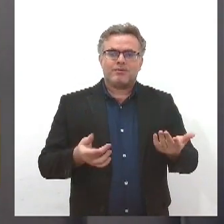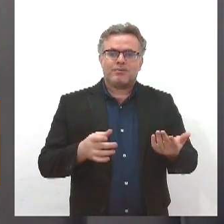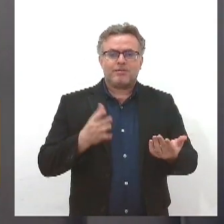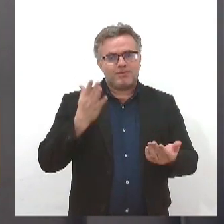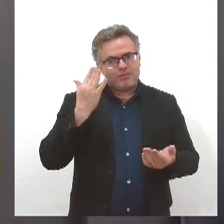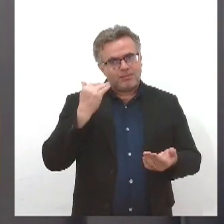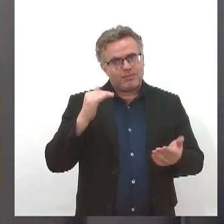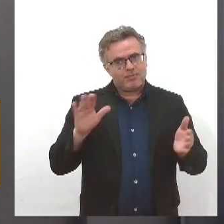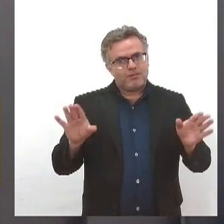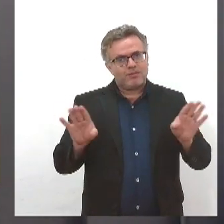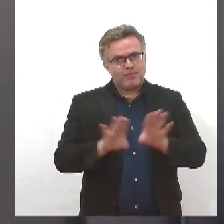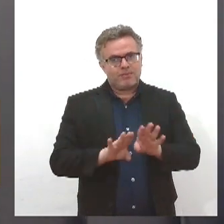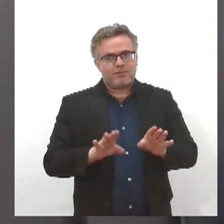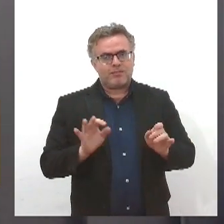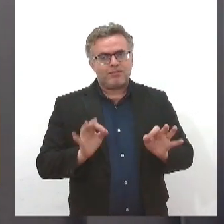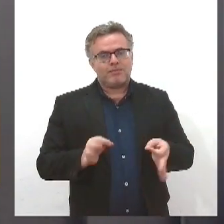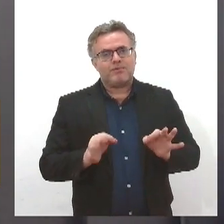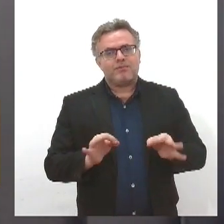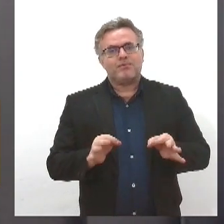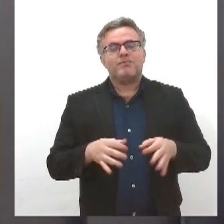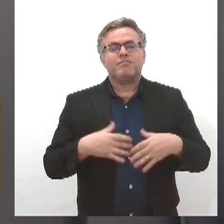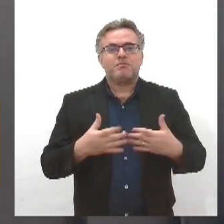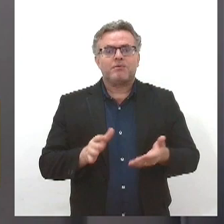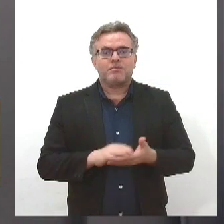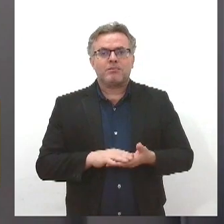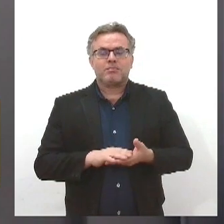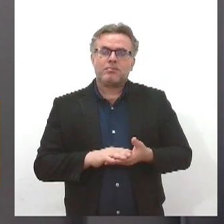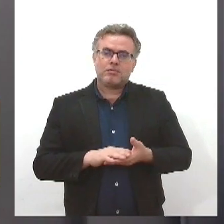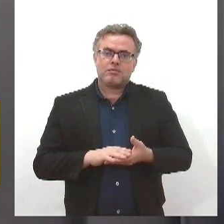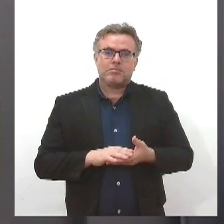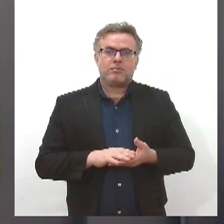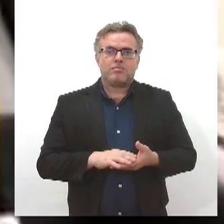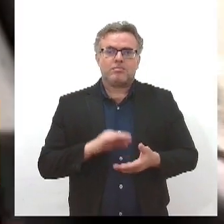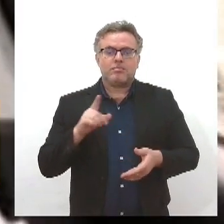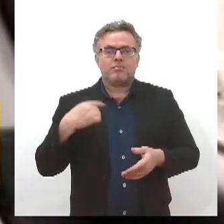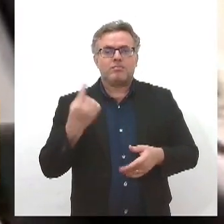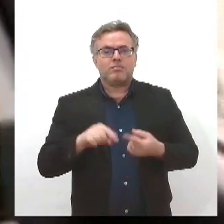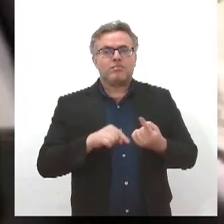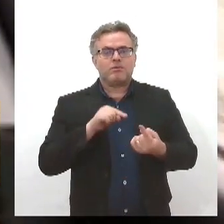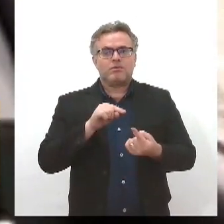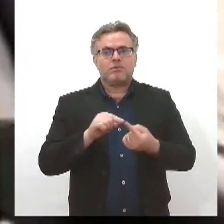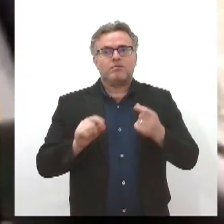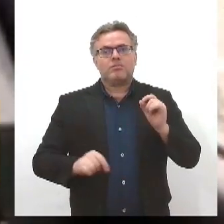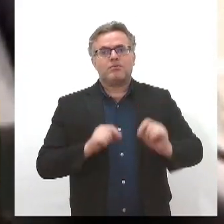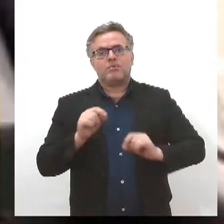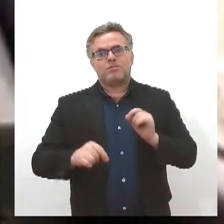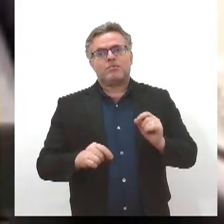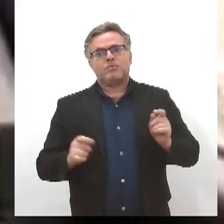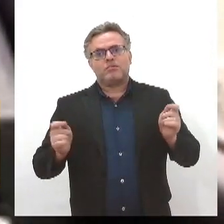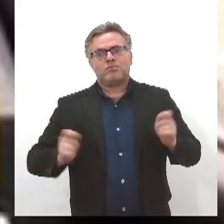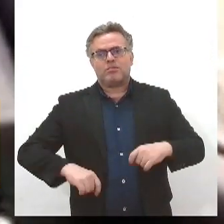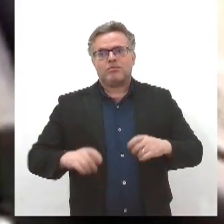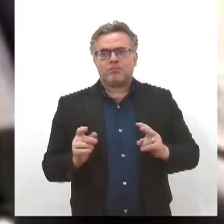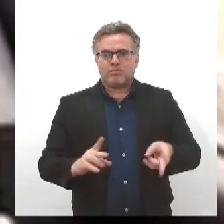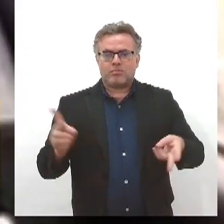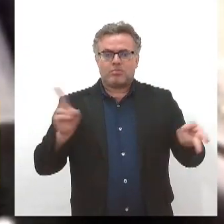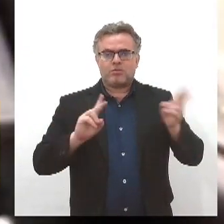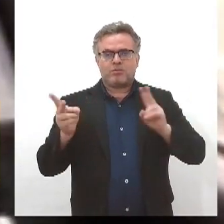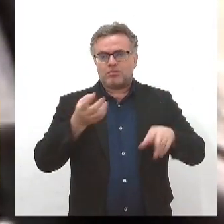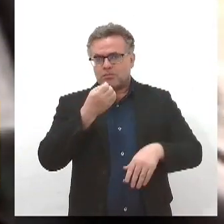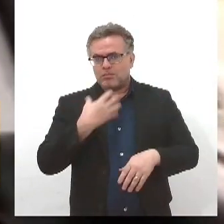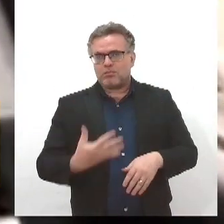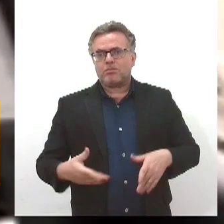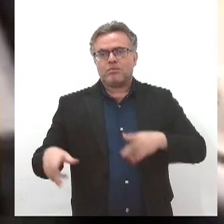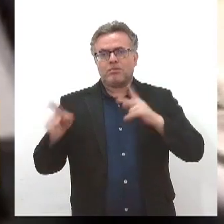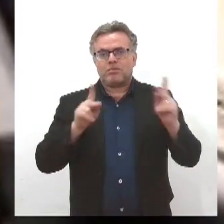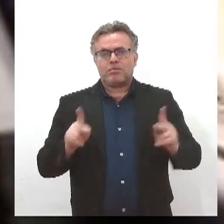né? É verdade. O nosso intuito, inclusive, é justamente fazer um carnaval tranquilo, um carnaval de paz.